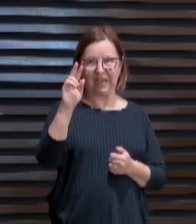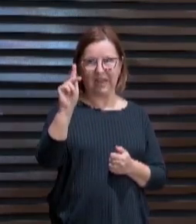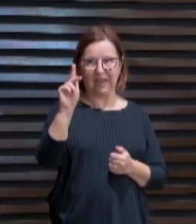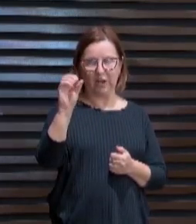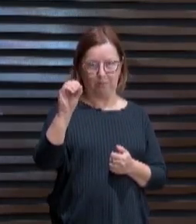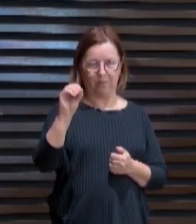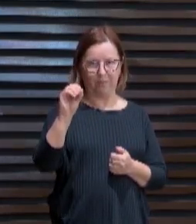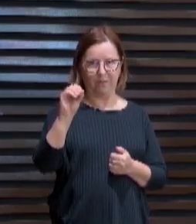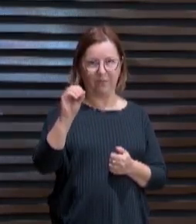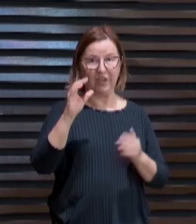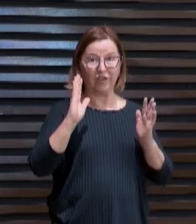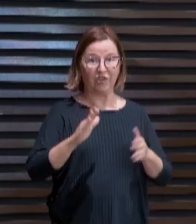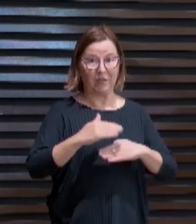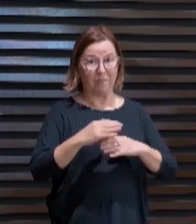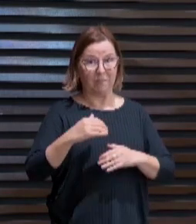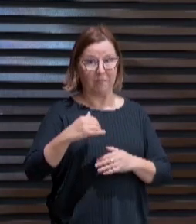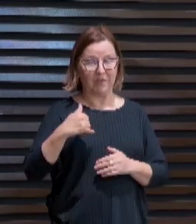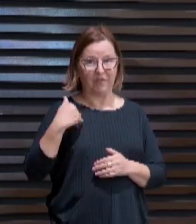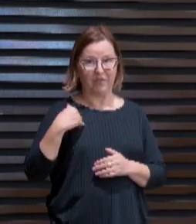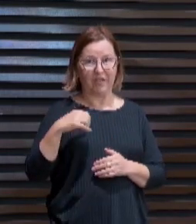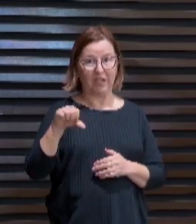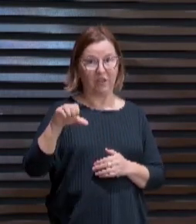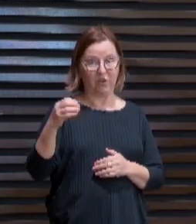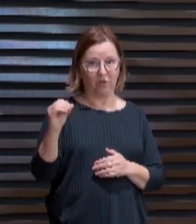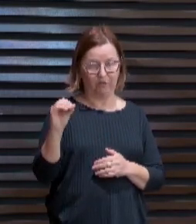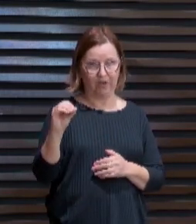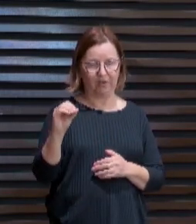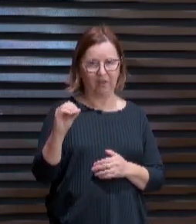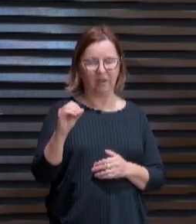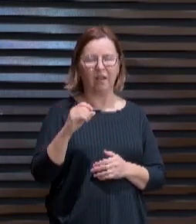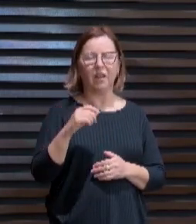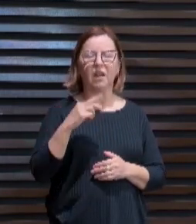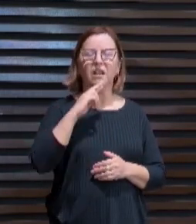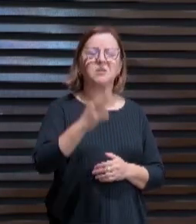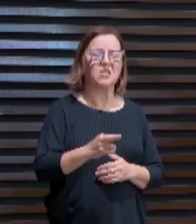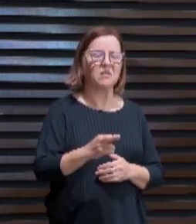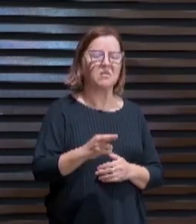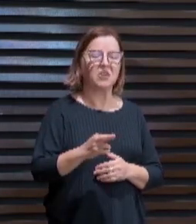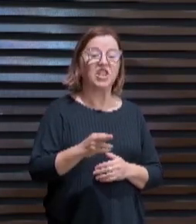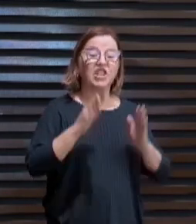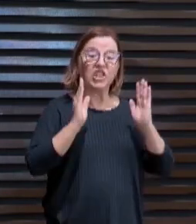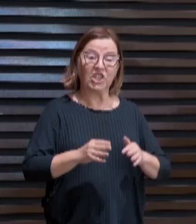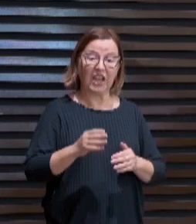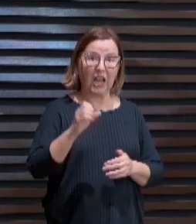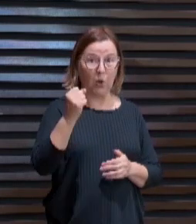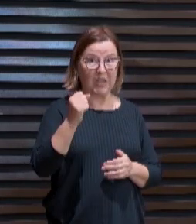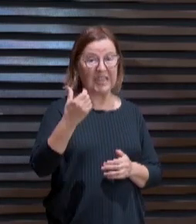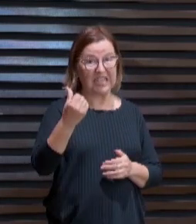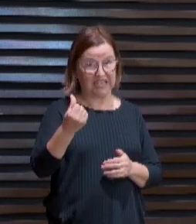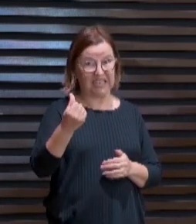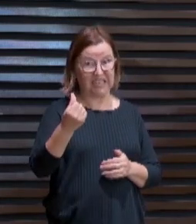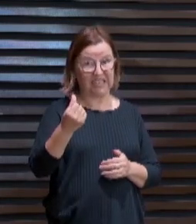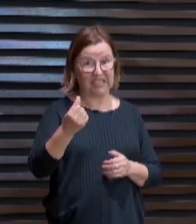a possibilidade de não morrer queimado, ele diz assim: por 86 anos tenho servido a Cristo. Dá a entender que ele foi convertido